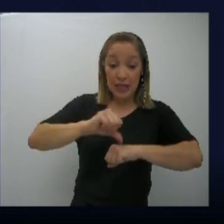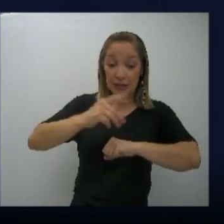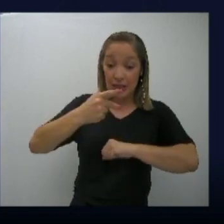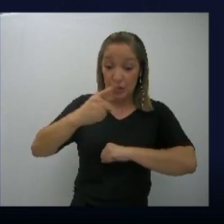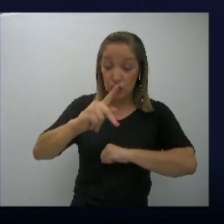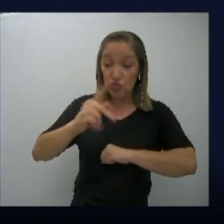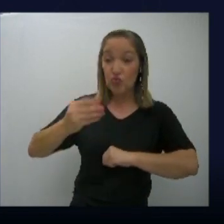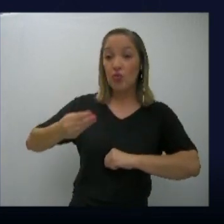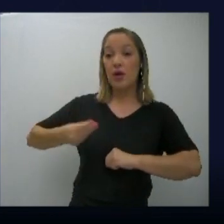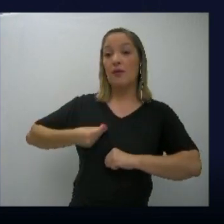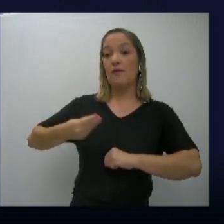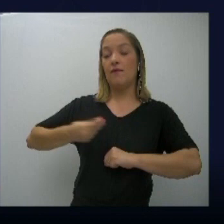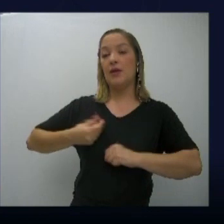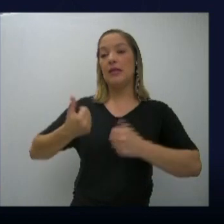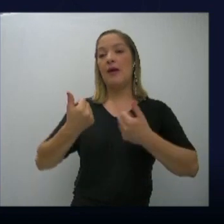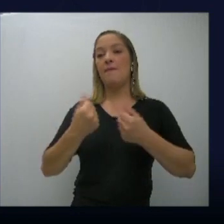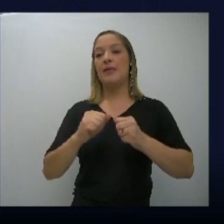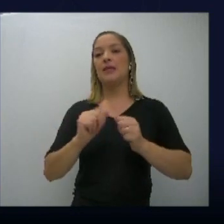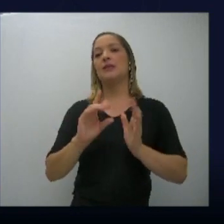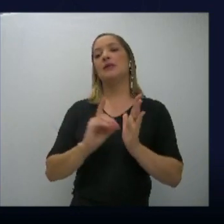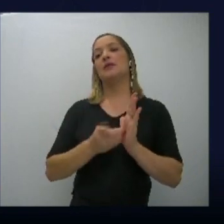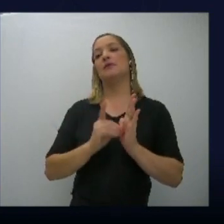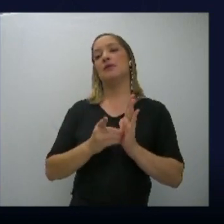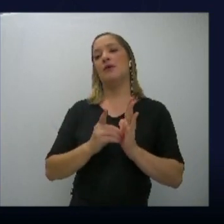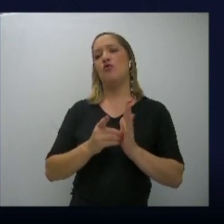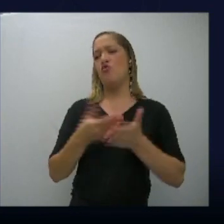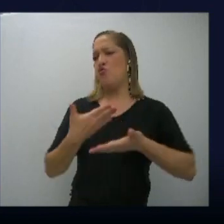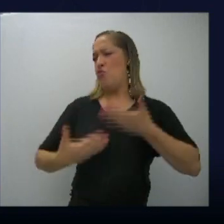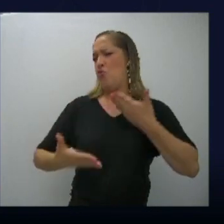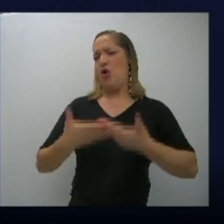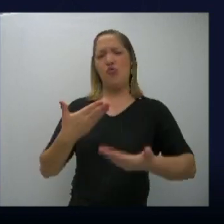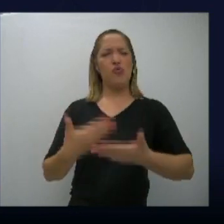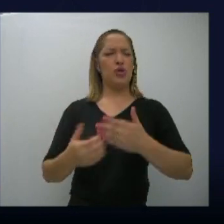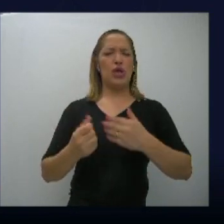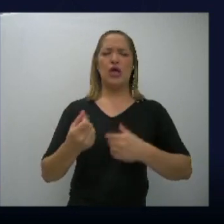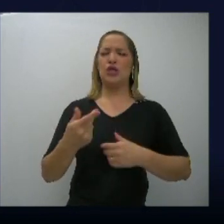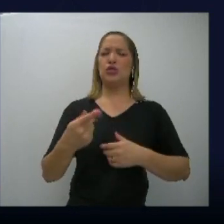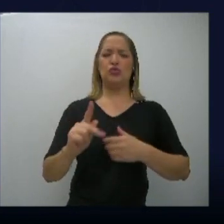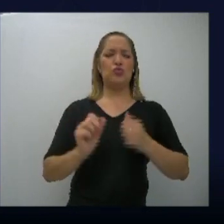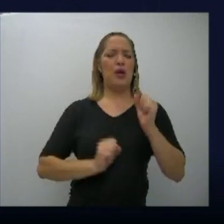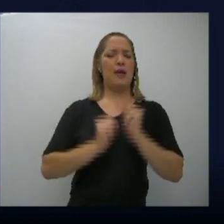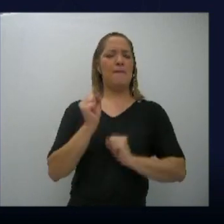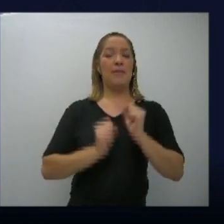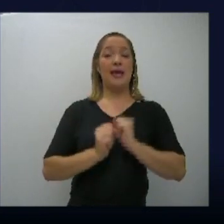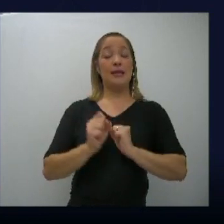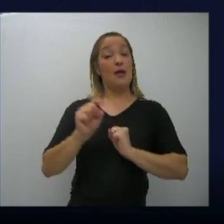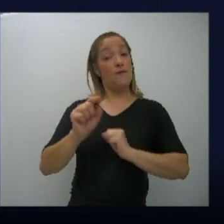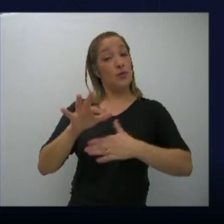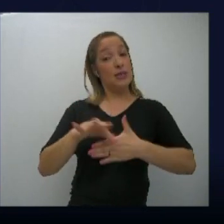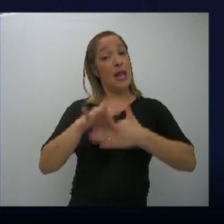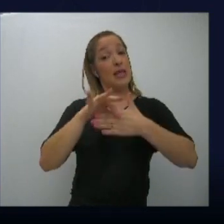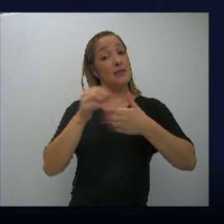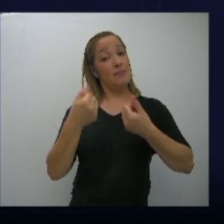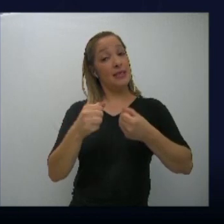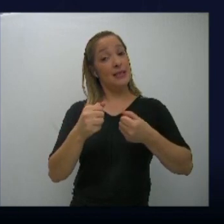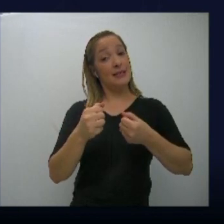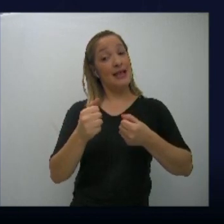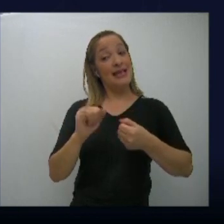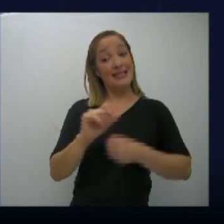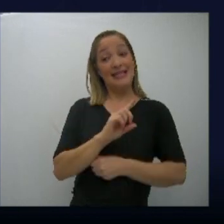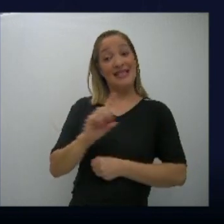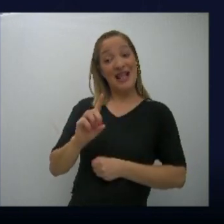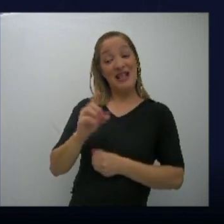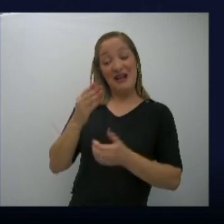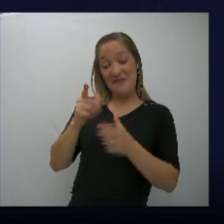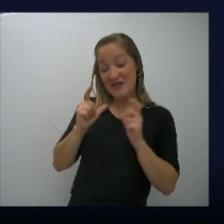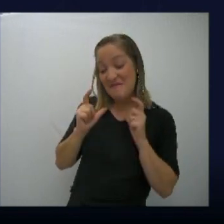Qualquer que seja sua indústria se ela não for ela vai ser deslocado pela revolução digital e e isso vai perder espaço Veja o